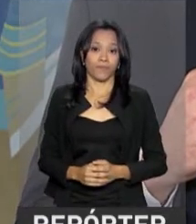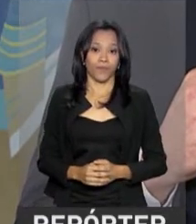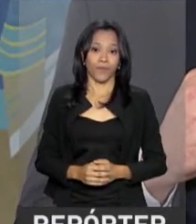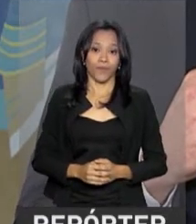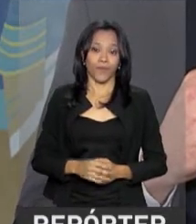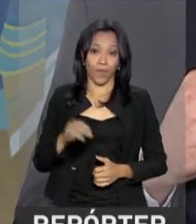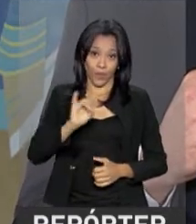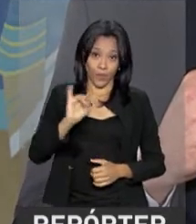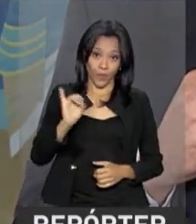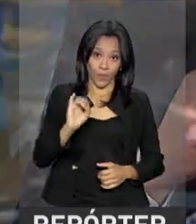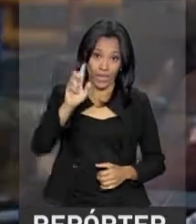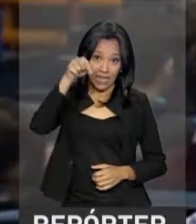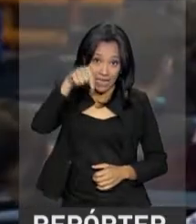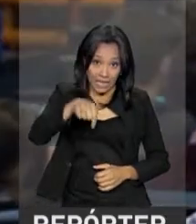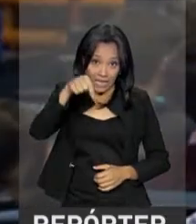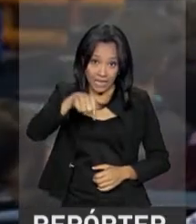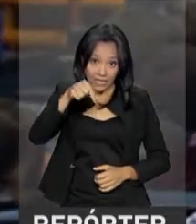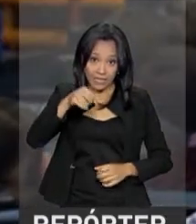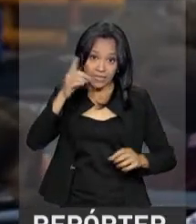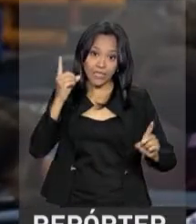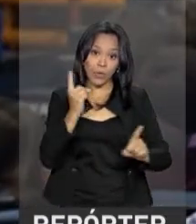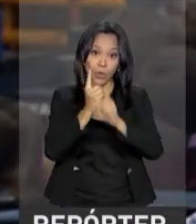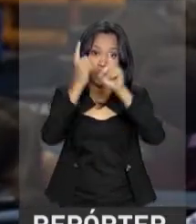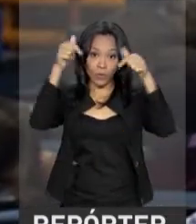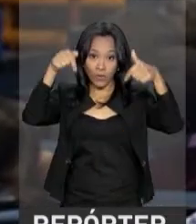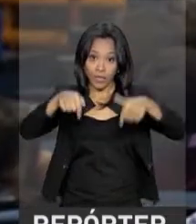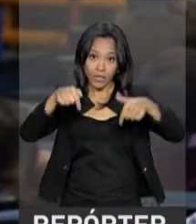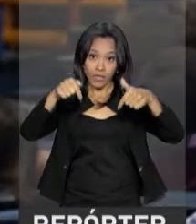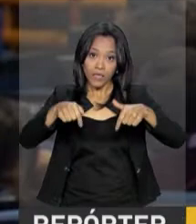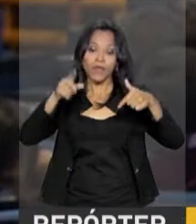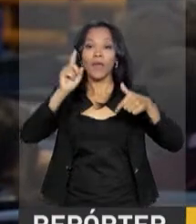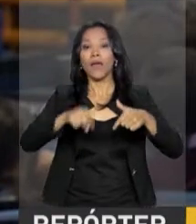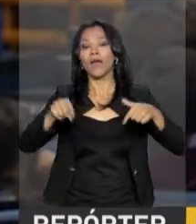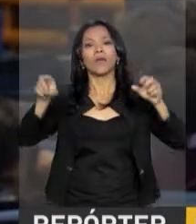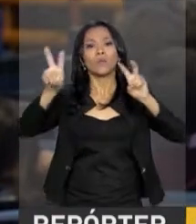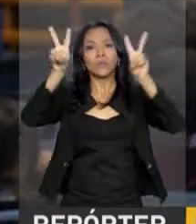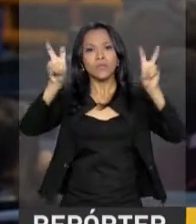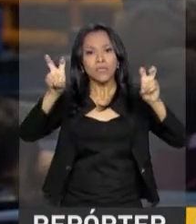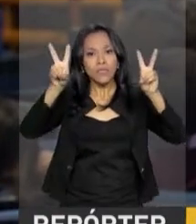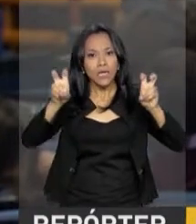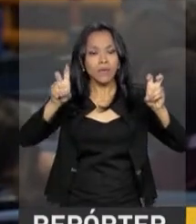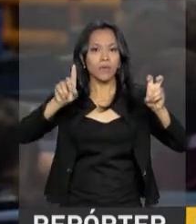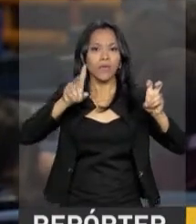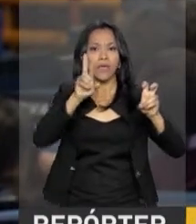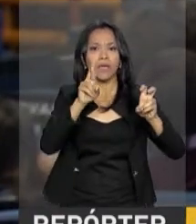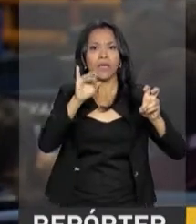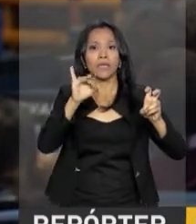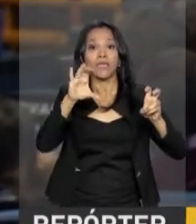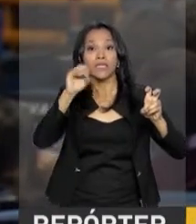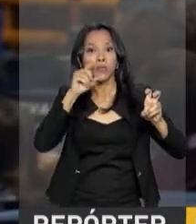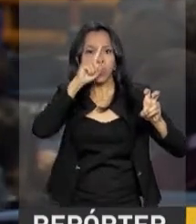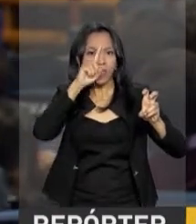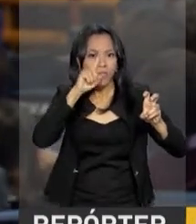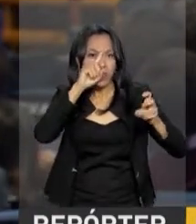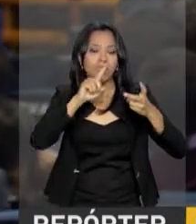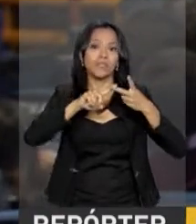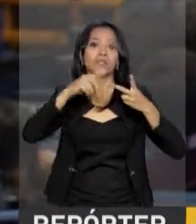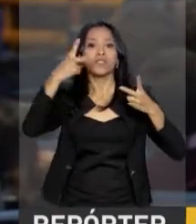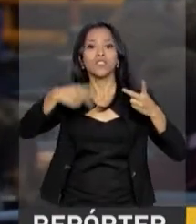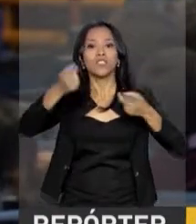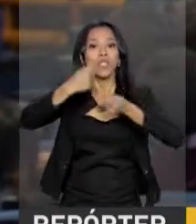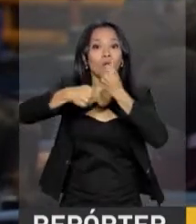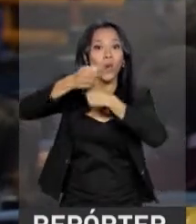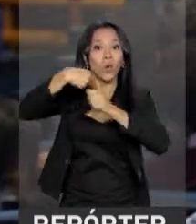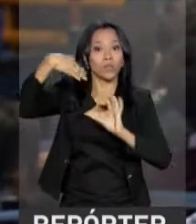Olá, Ney. Nesse evento, a ESPM está lançando o Índice de Risco para Negócios Internacionais. Esse índice é o primeiro